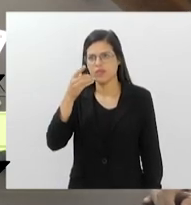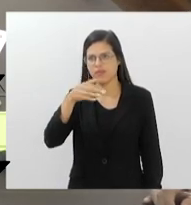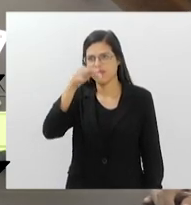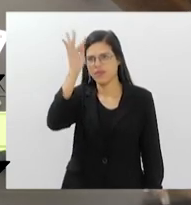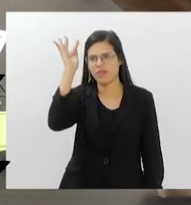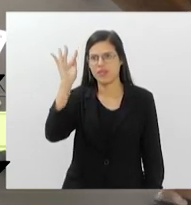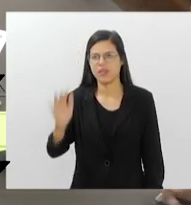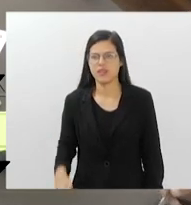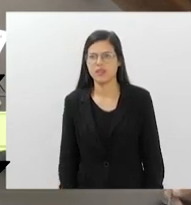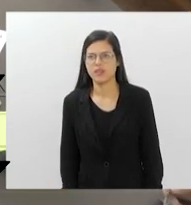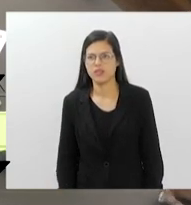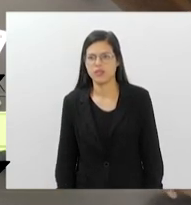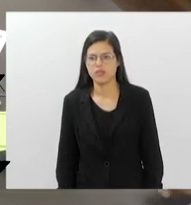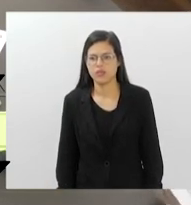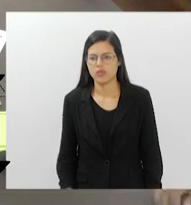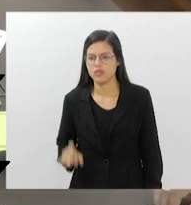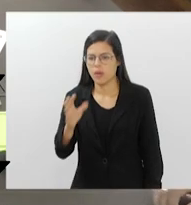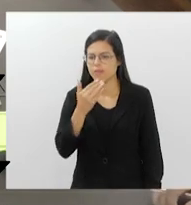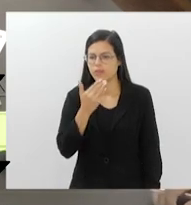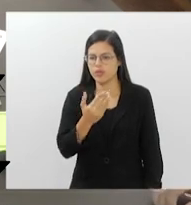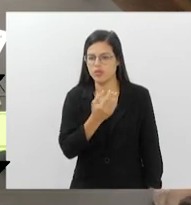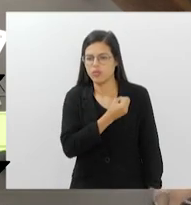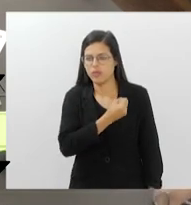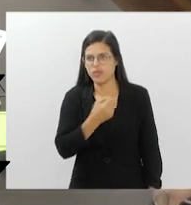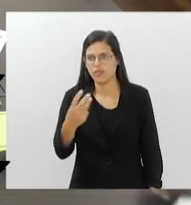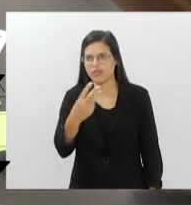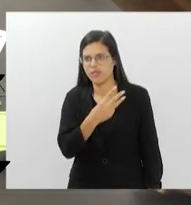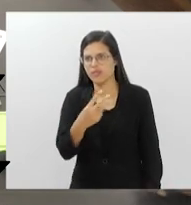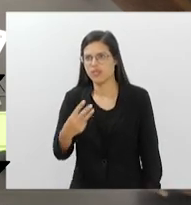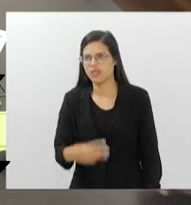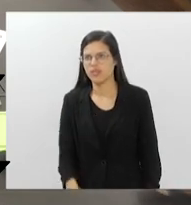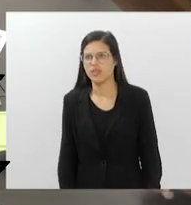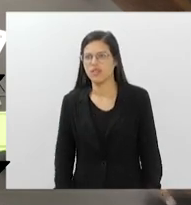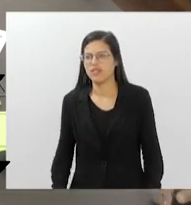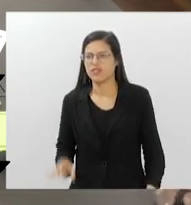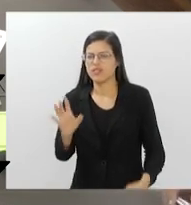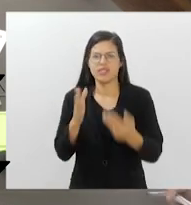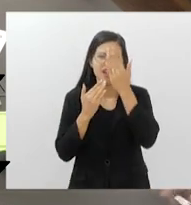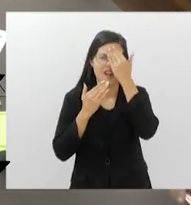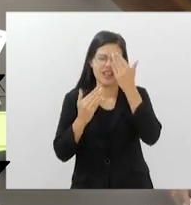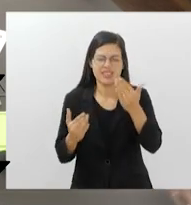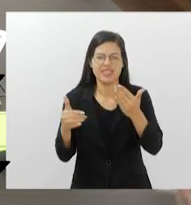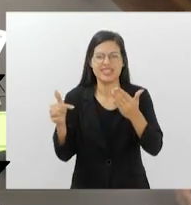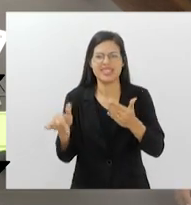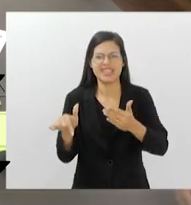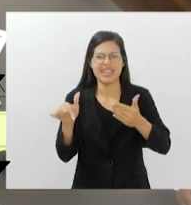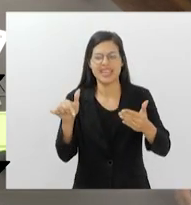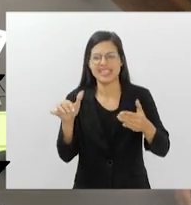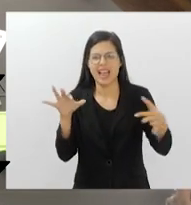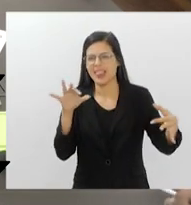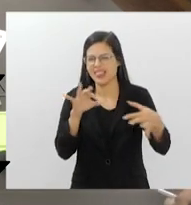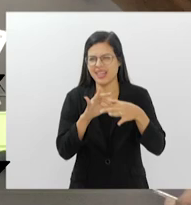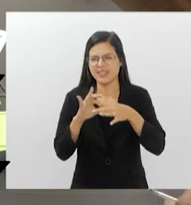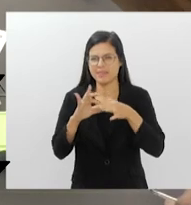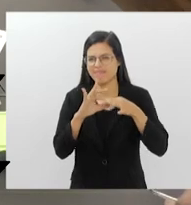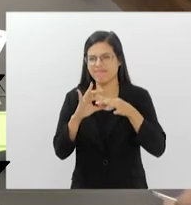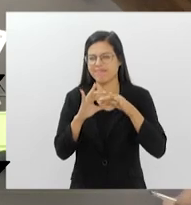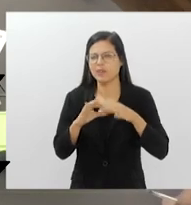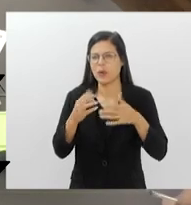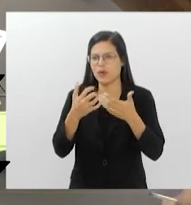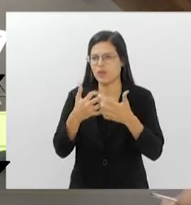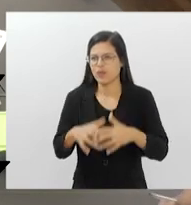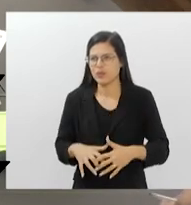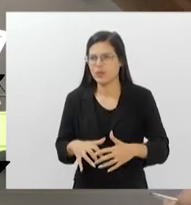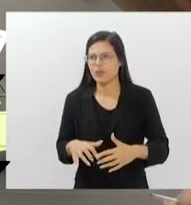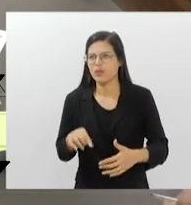gostaria só de pedir o 33 para então agradeci aí essa poligamia que deu certo em homenagem a dois patrimônios de